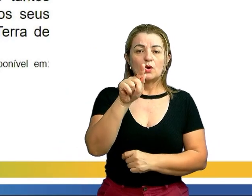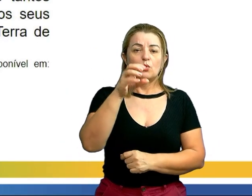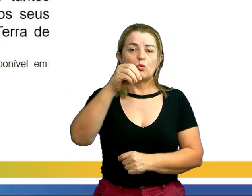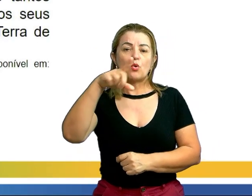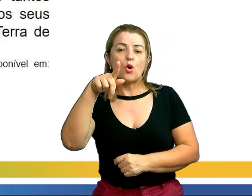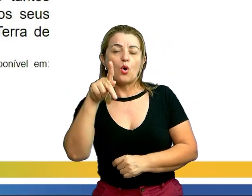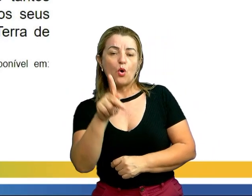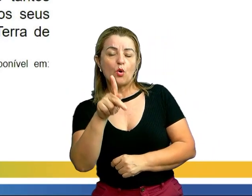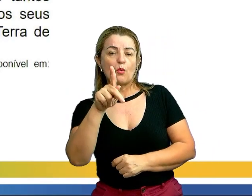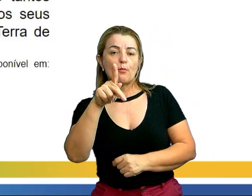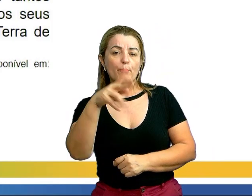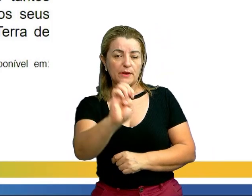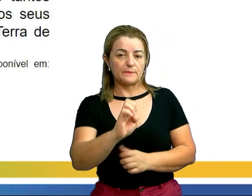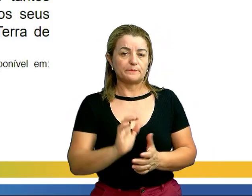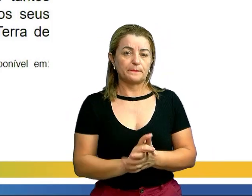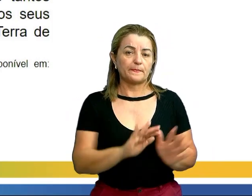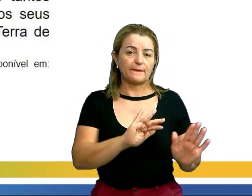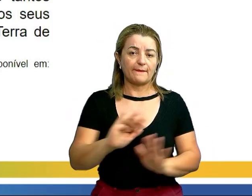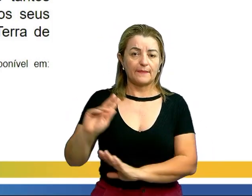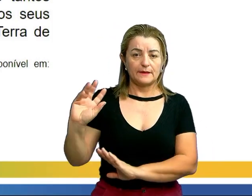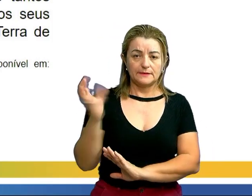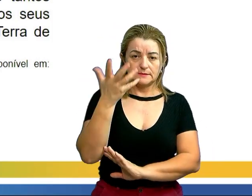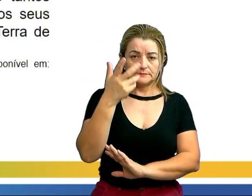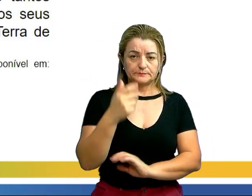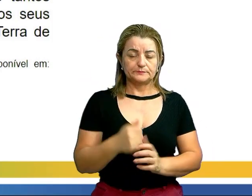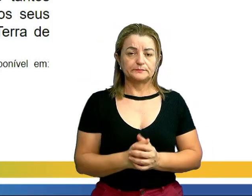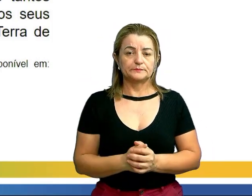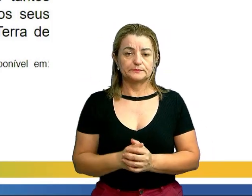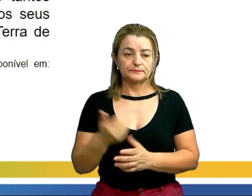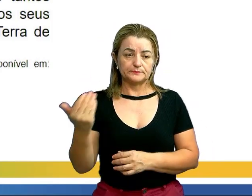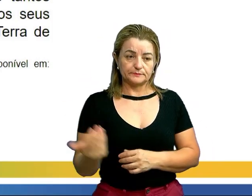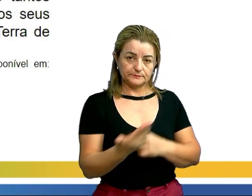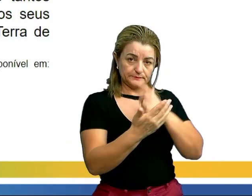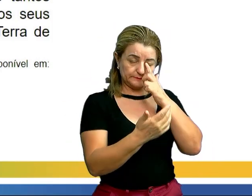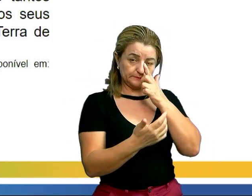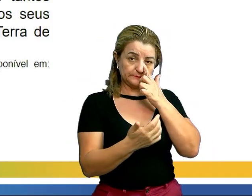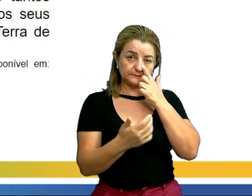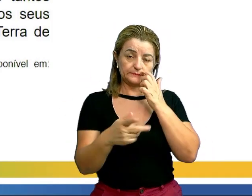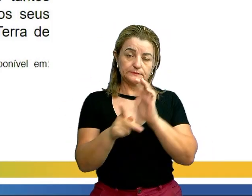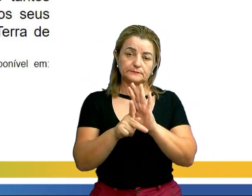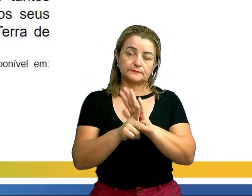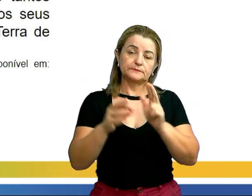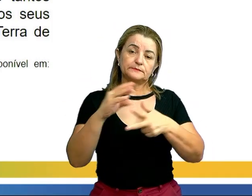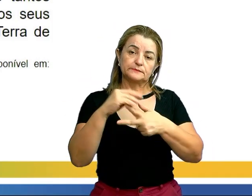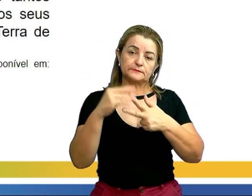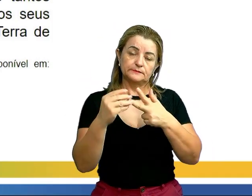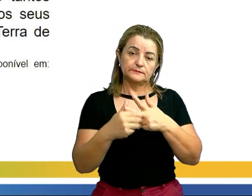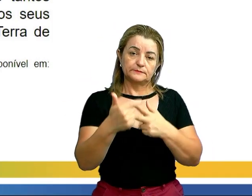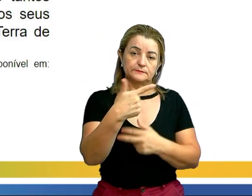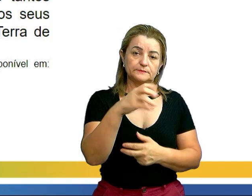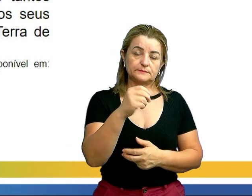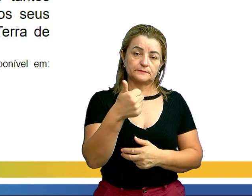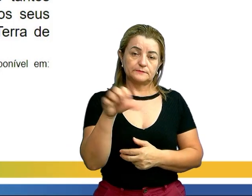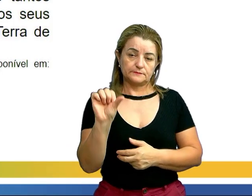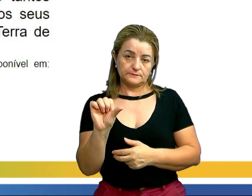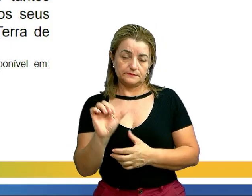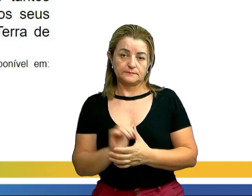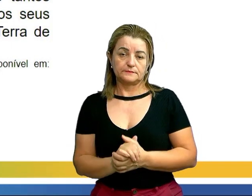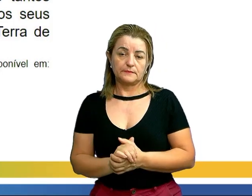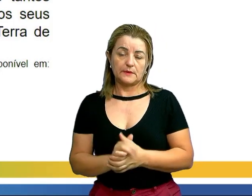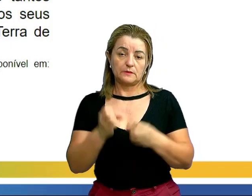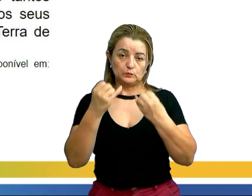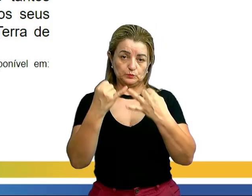vamos resolver aqui a nossa questão. A questão é do Enem 2019, né, que